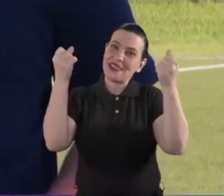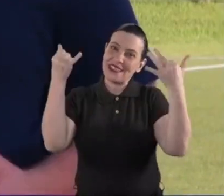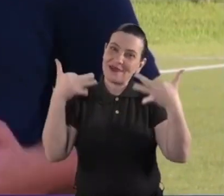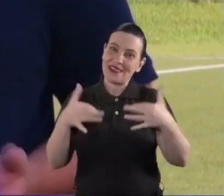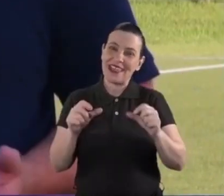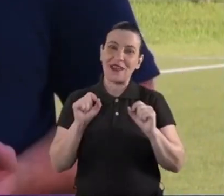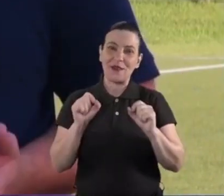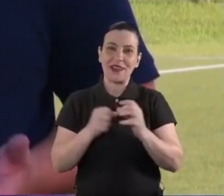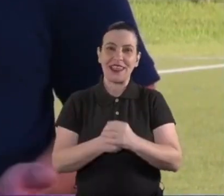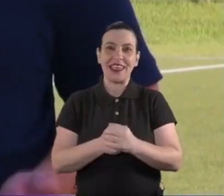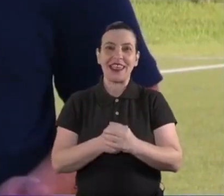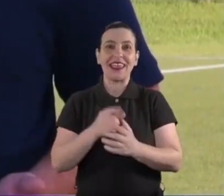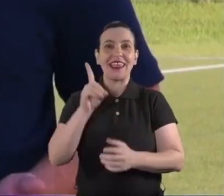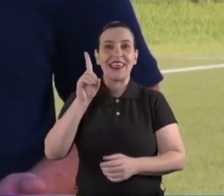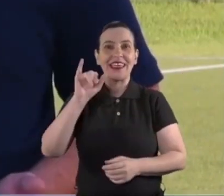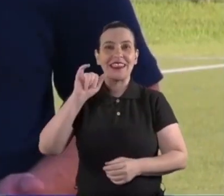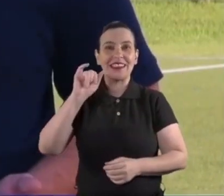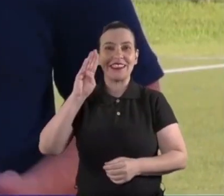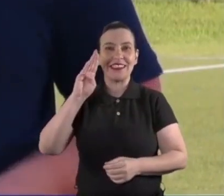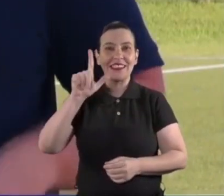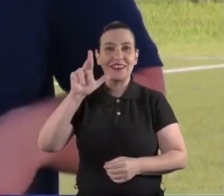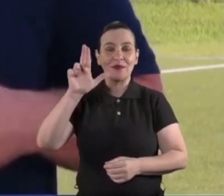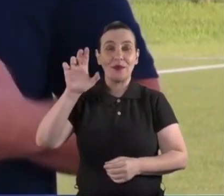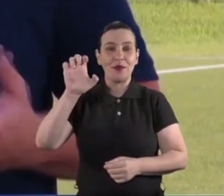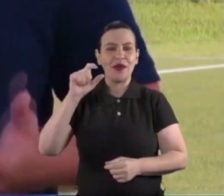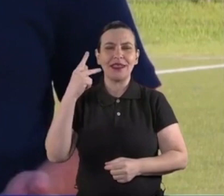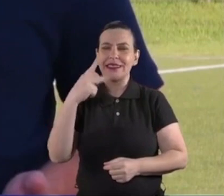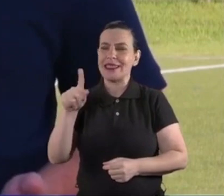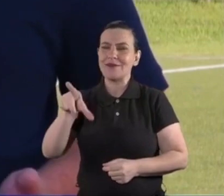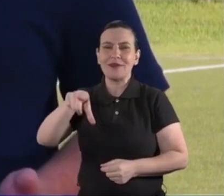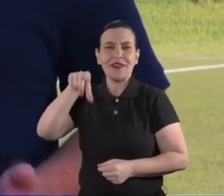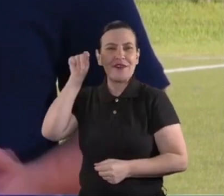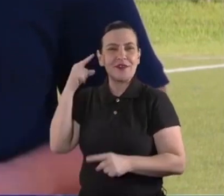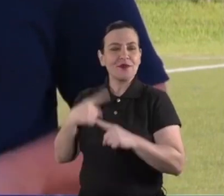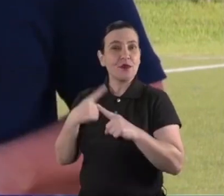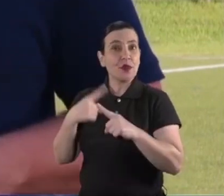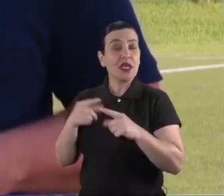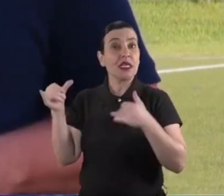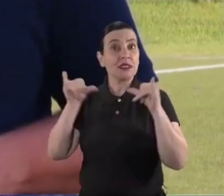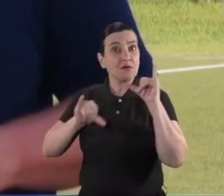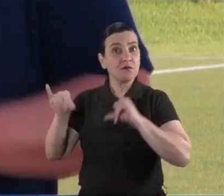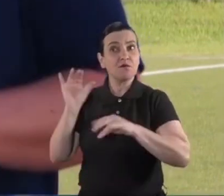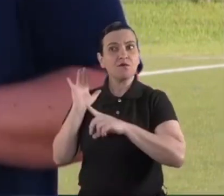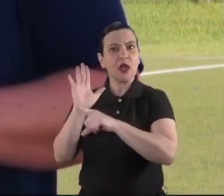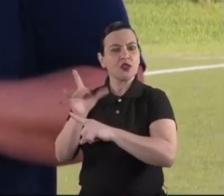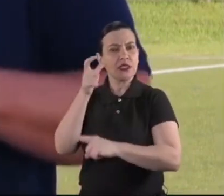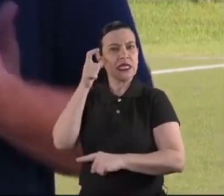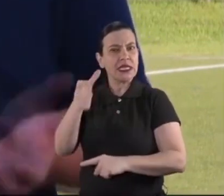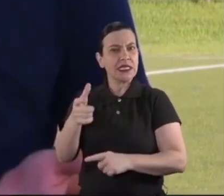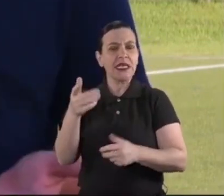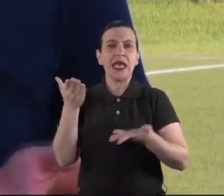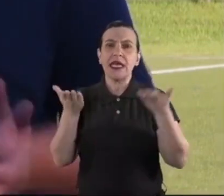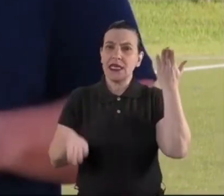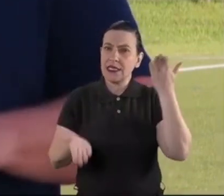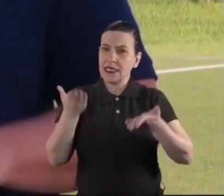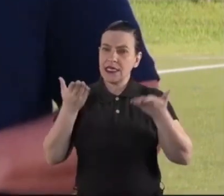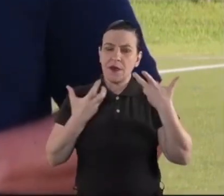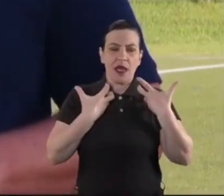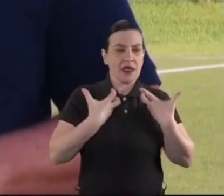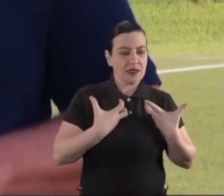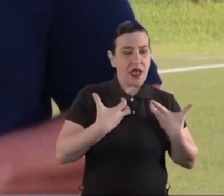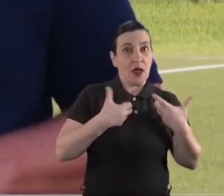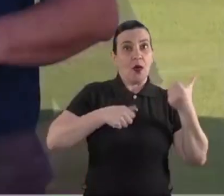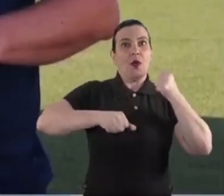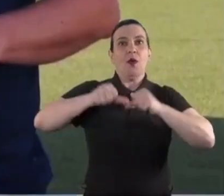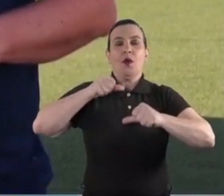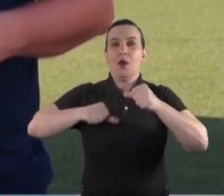D-Blue. O D-Blue é o óleo preferido dos atletas. Ele tem propriedades muito interessantes por ajudar a promover um equilíbrio entre o desgaste e a